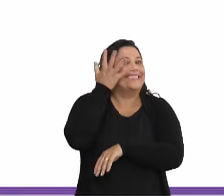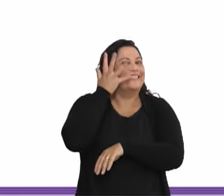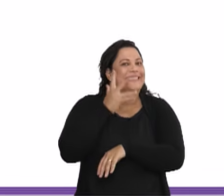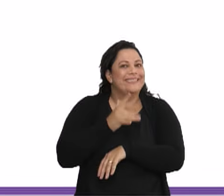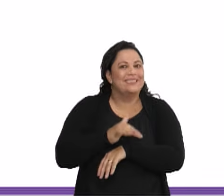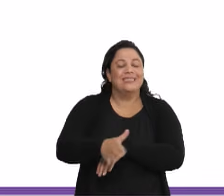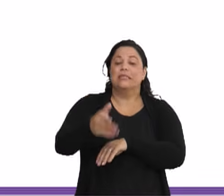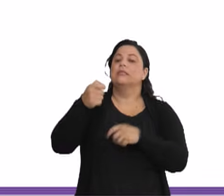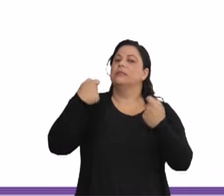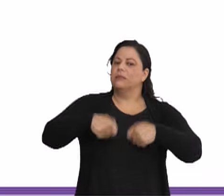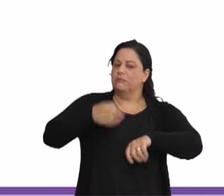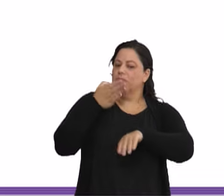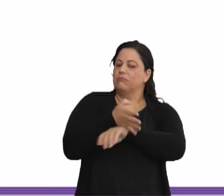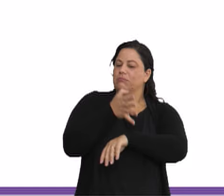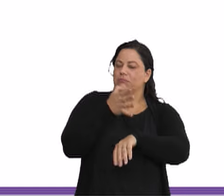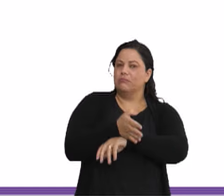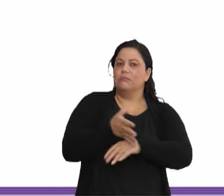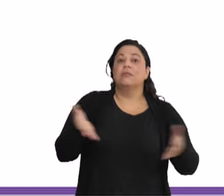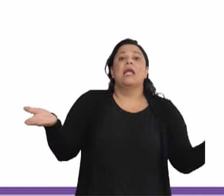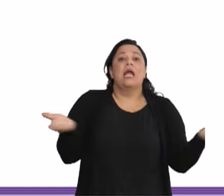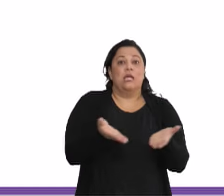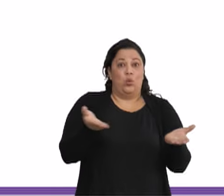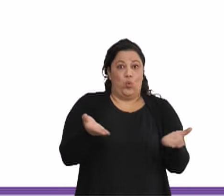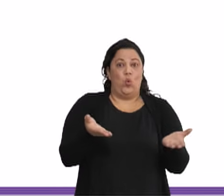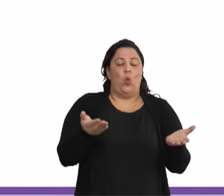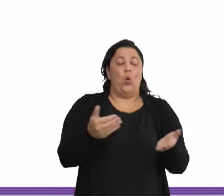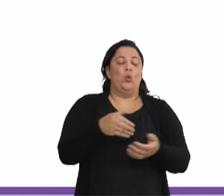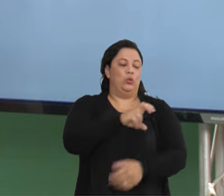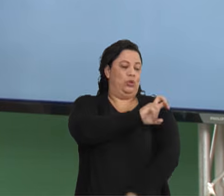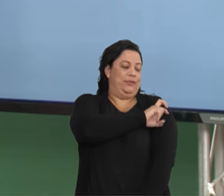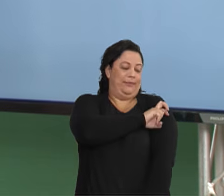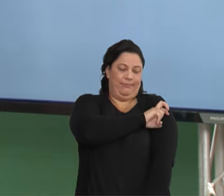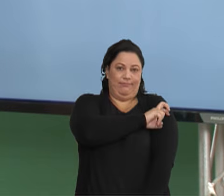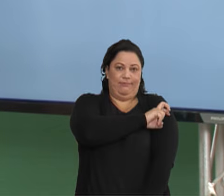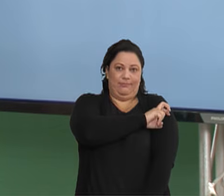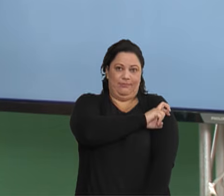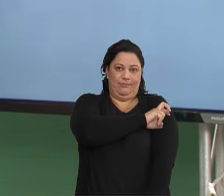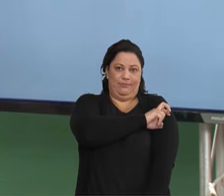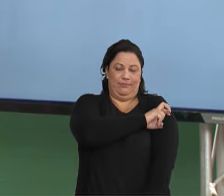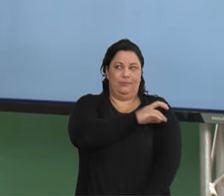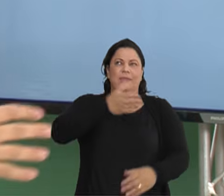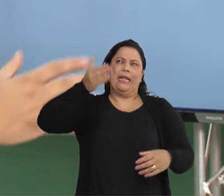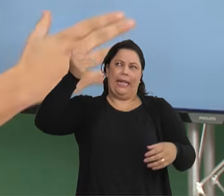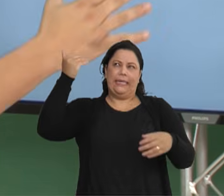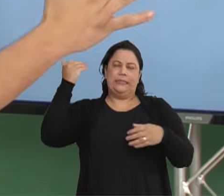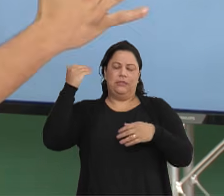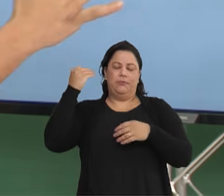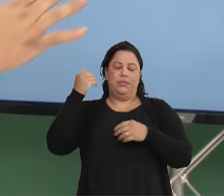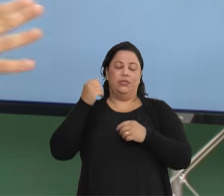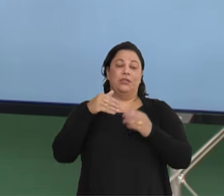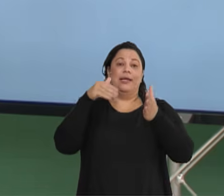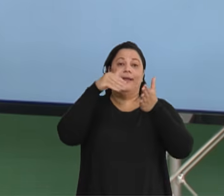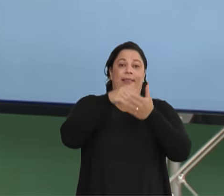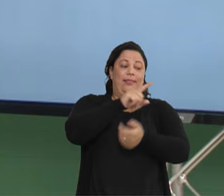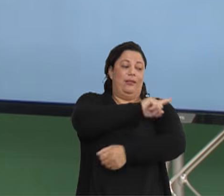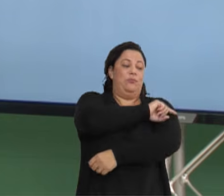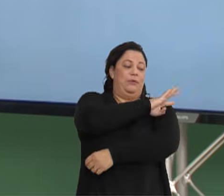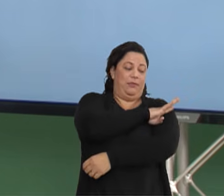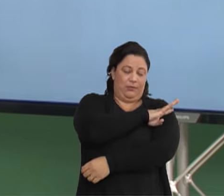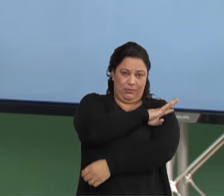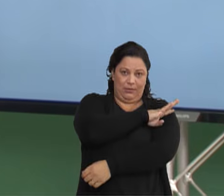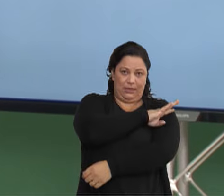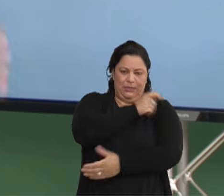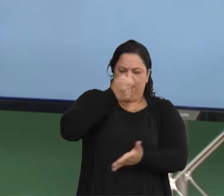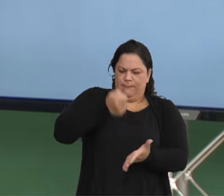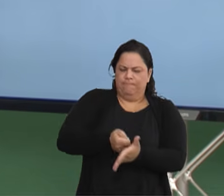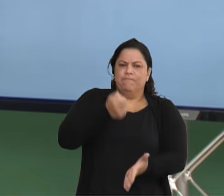ensino primário é o que hoje nós chamamos de 5º ano, na época até a 4ª série. Então, era obrigatório frequentar uma